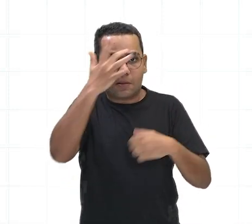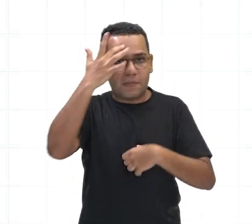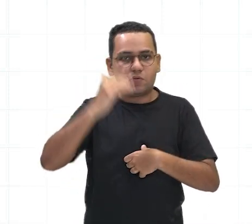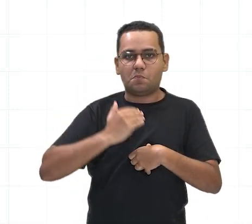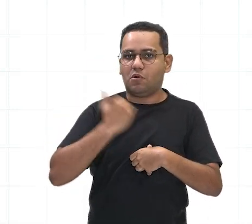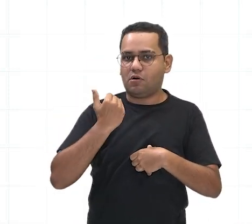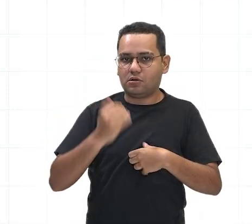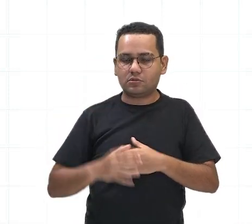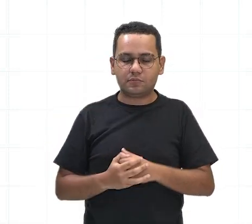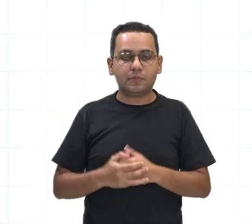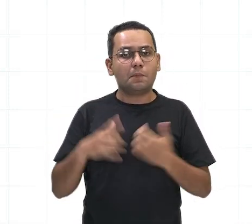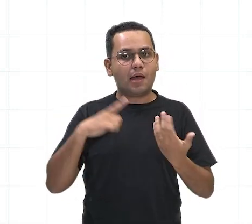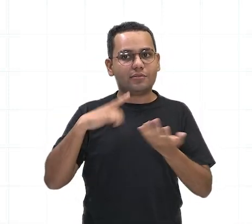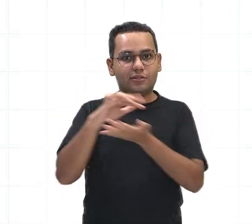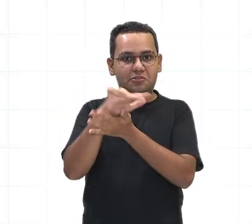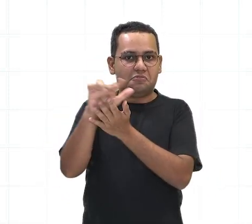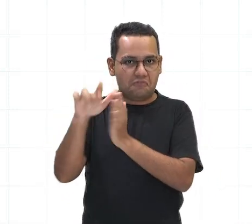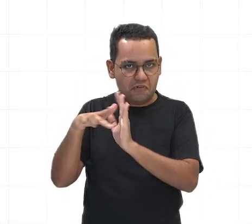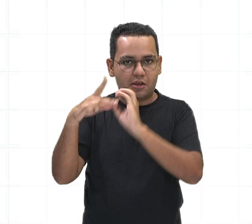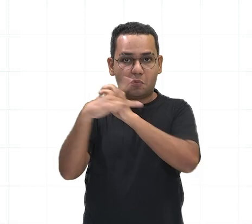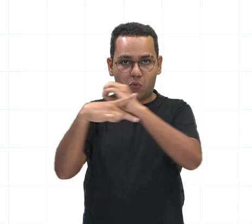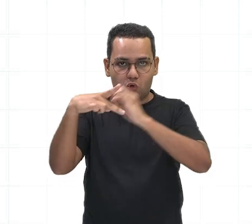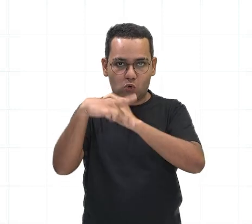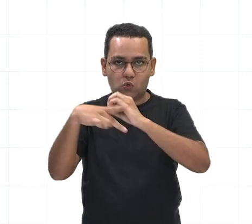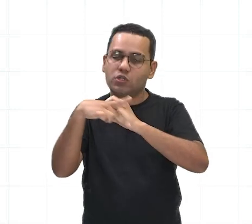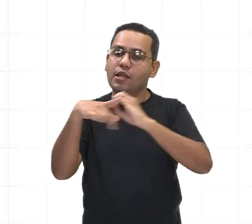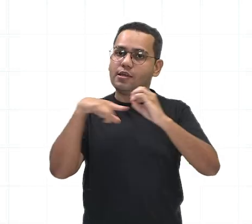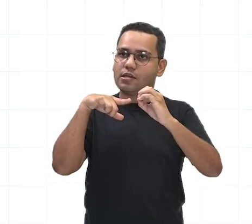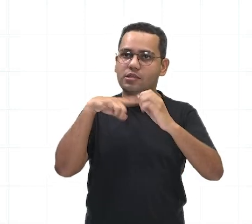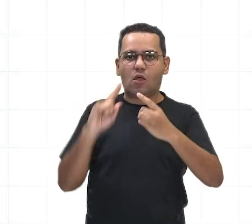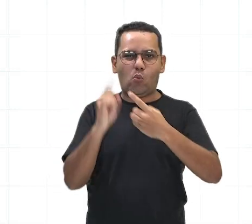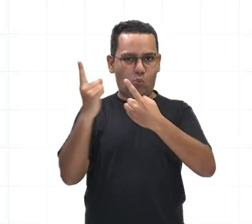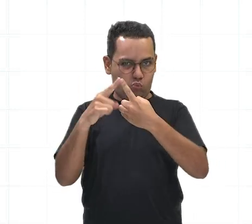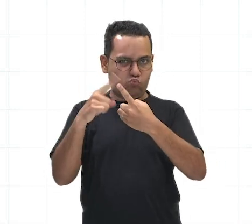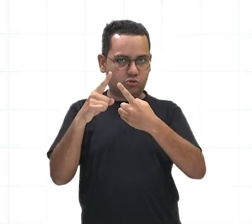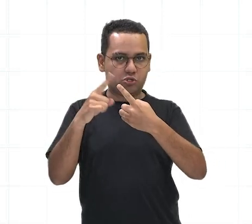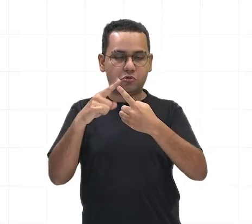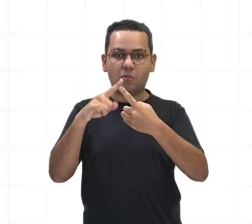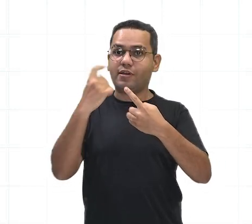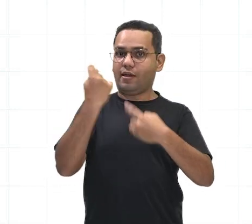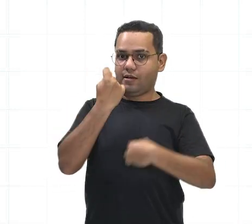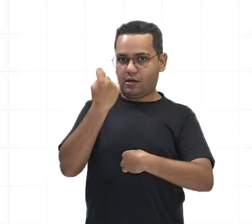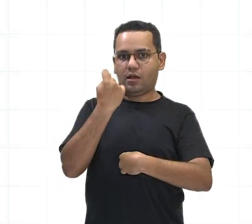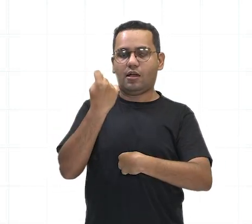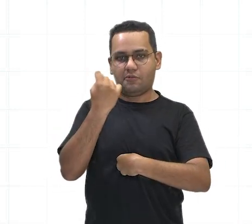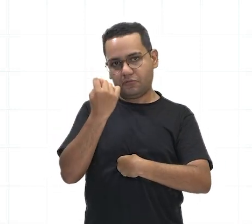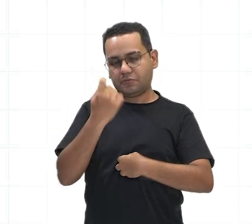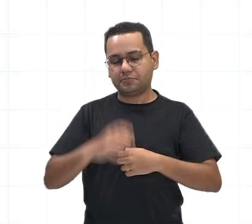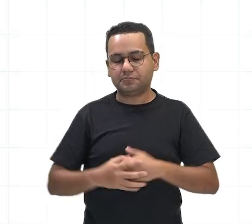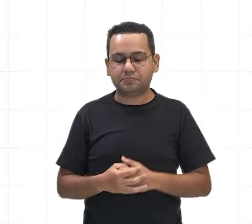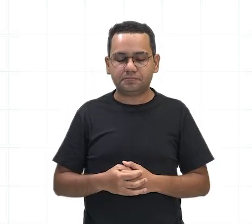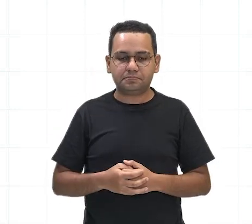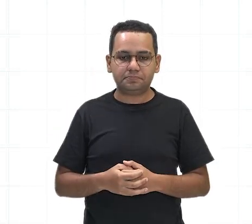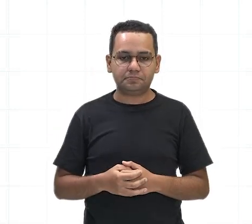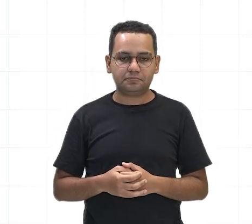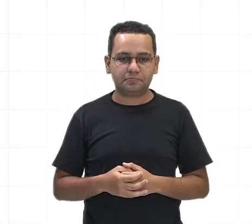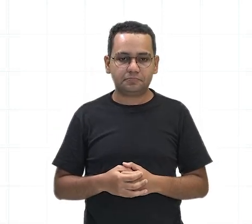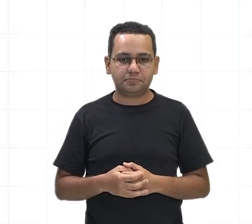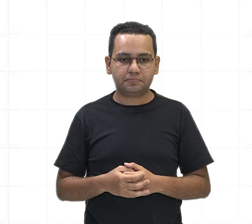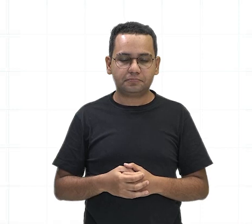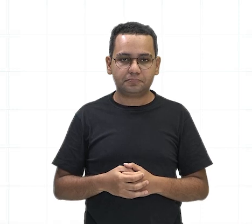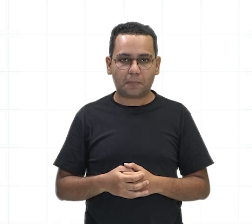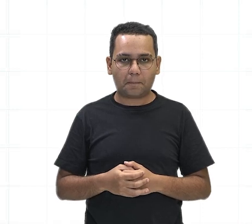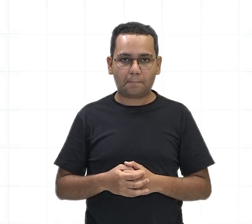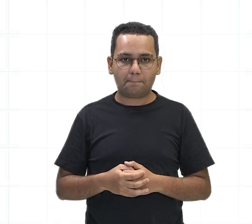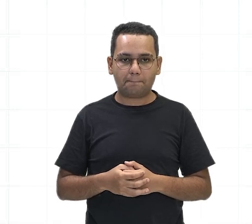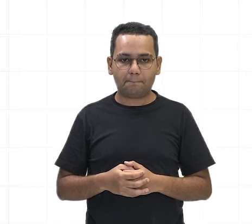ali protozoários diferentes, né? E um deles está relacionado com uma forma mais grave que, se não for tratada aí adequadamente, ela pode também levar a pessoa